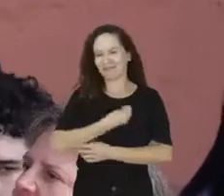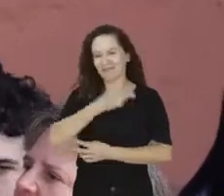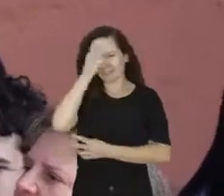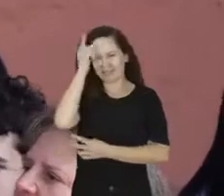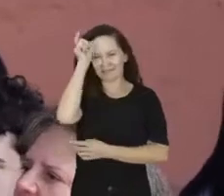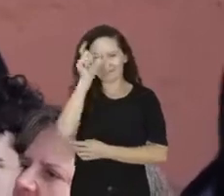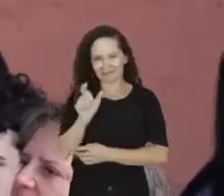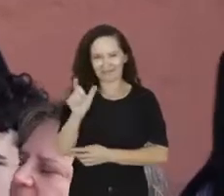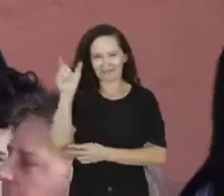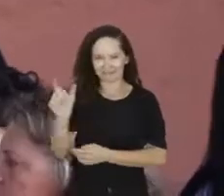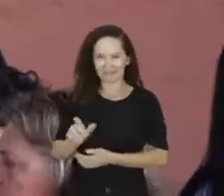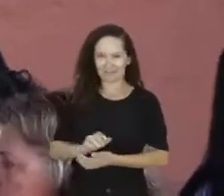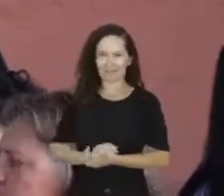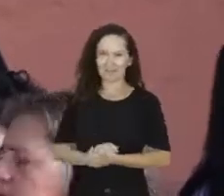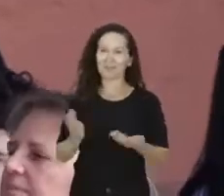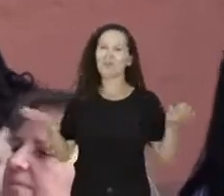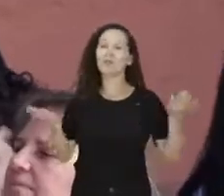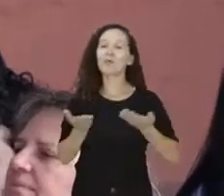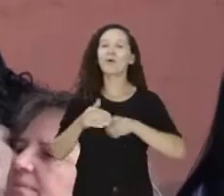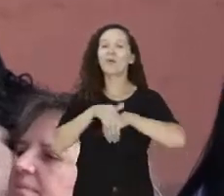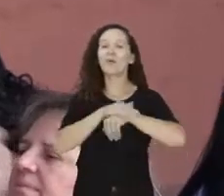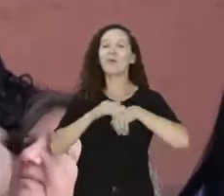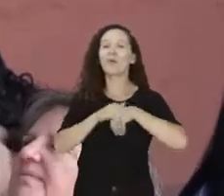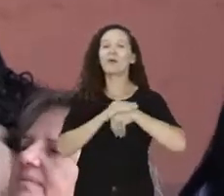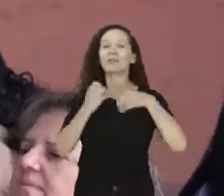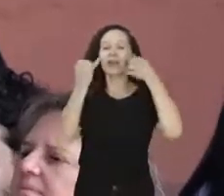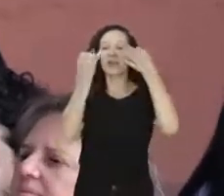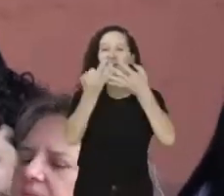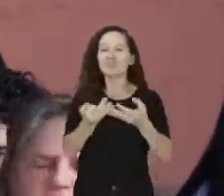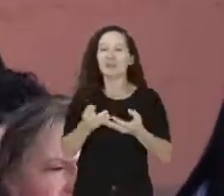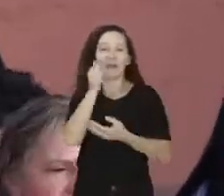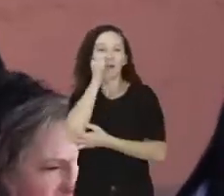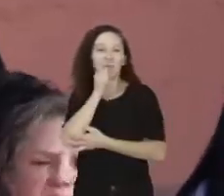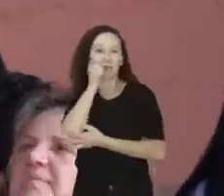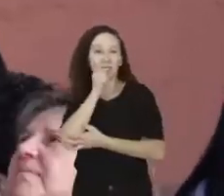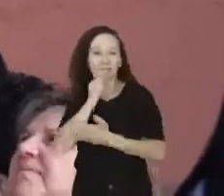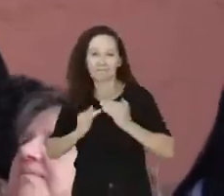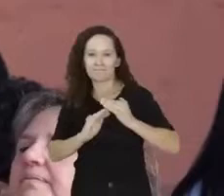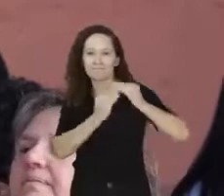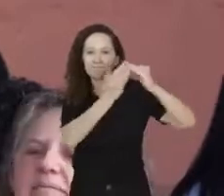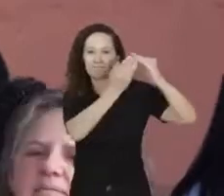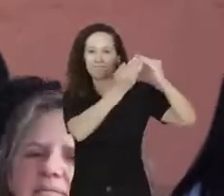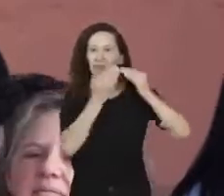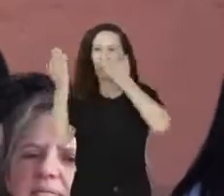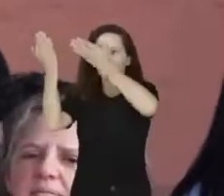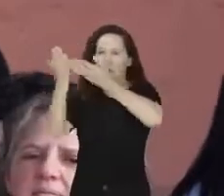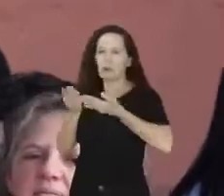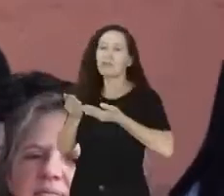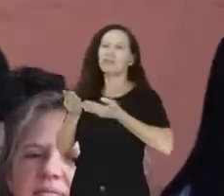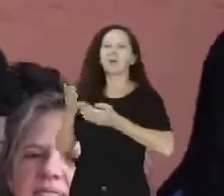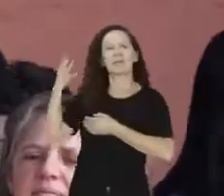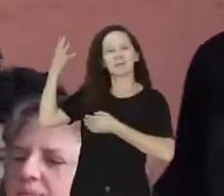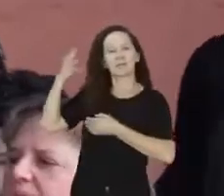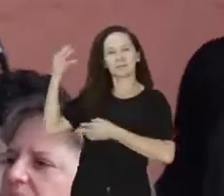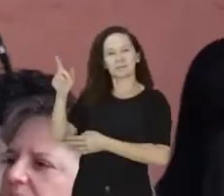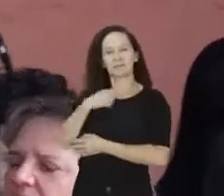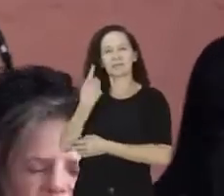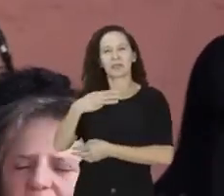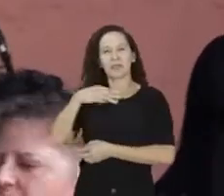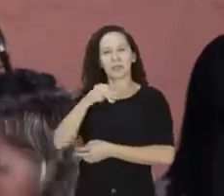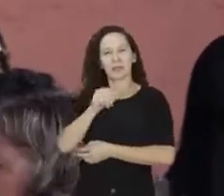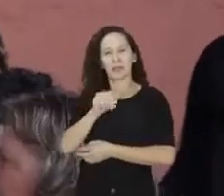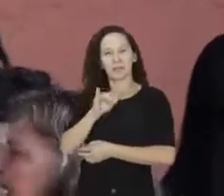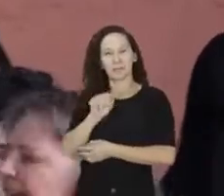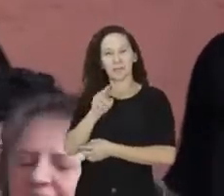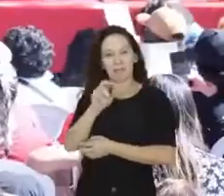E agora, para falar um pouco da situação das mulheres na quebrada, eu gostaria de convidar aqui para dar uma palavrinha a Mayara Esteves, que é contadora e coordenadora